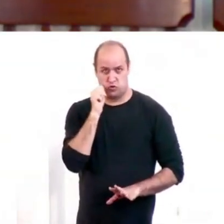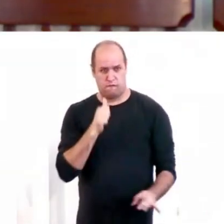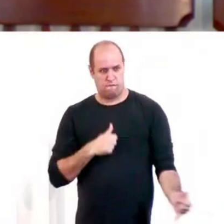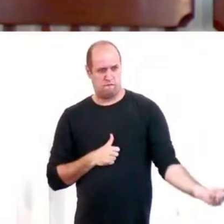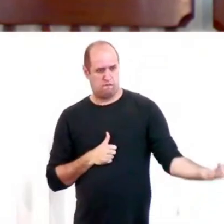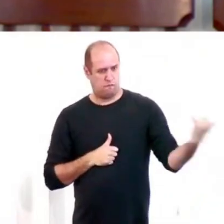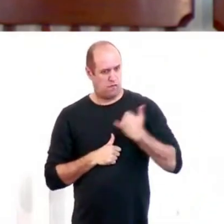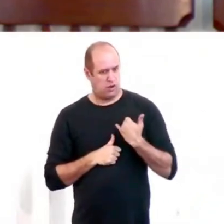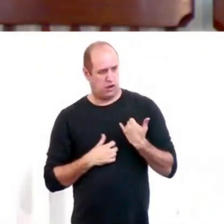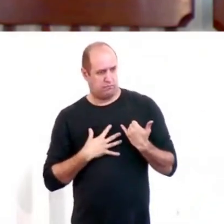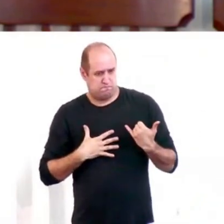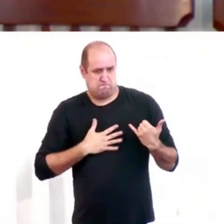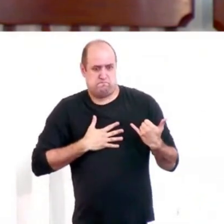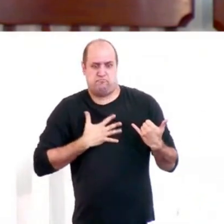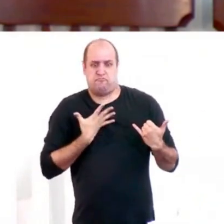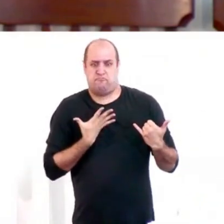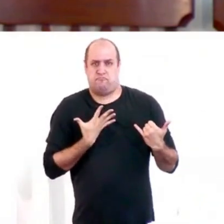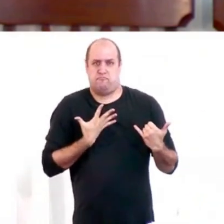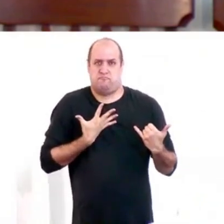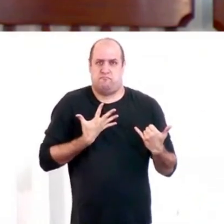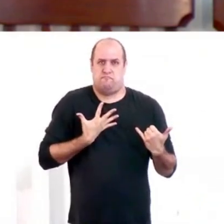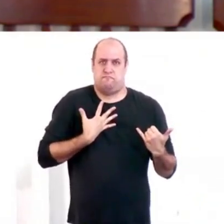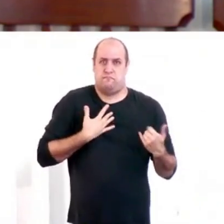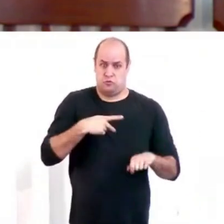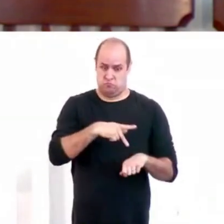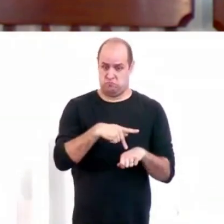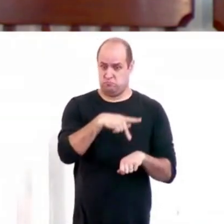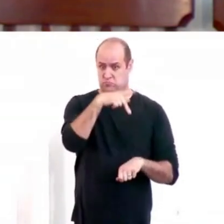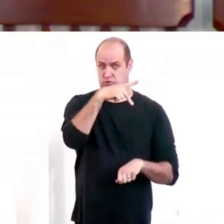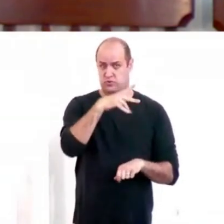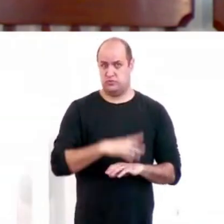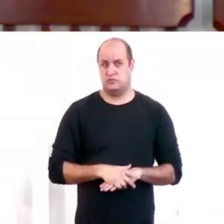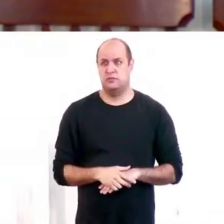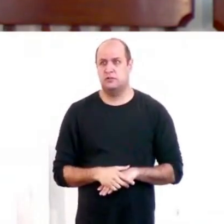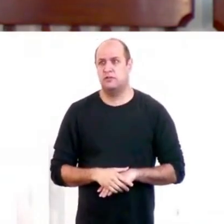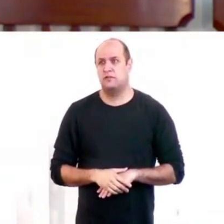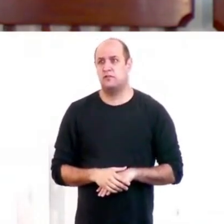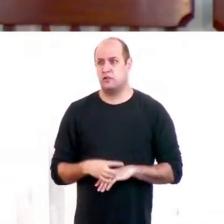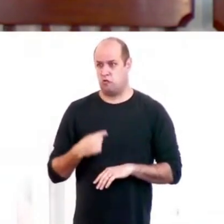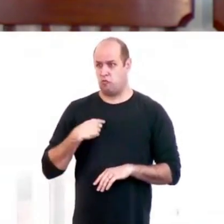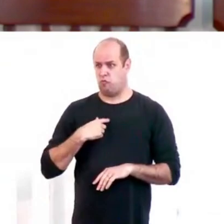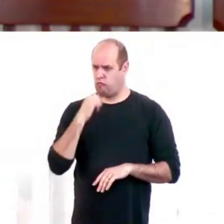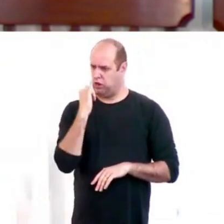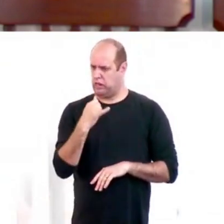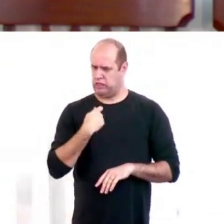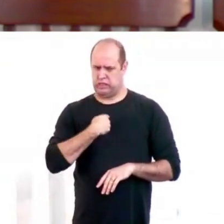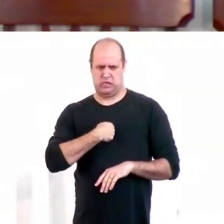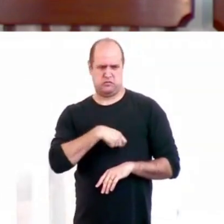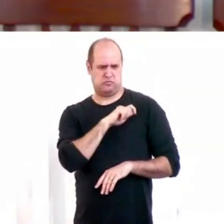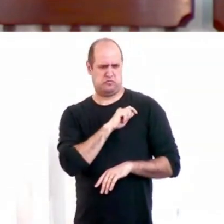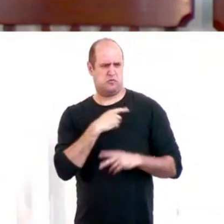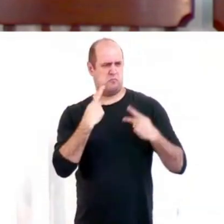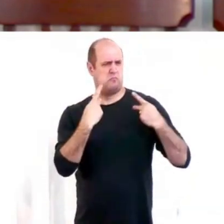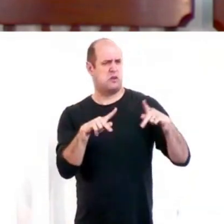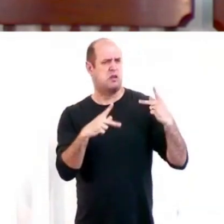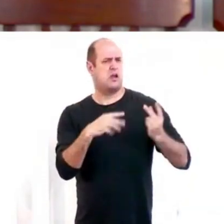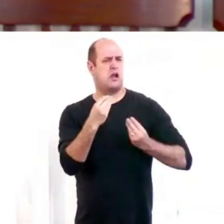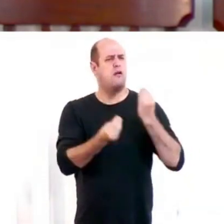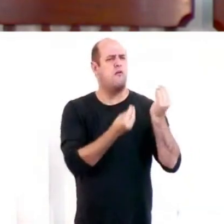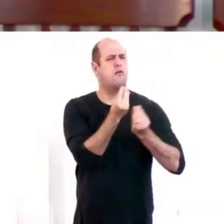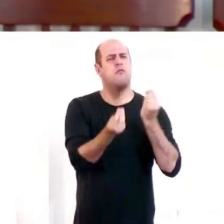uma pós-graduação, como fazer missões na Espanha. Qual evangelho temos vivido e pregado?